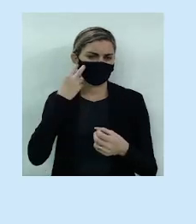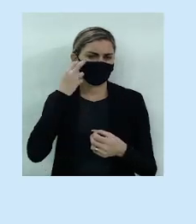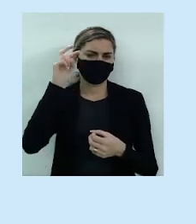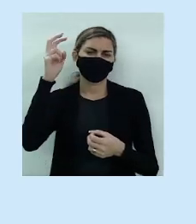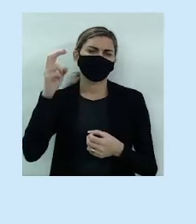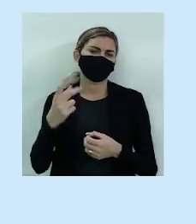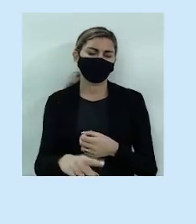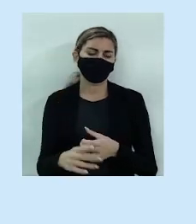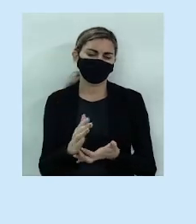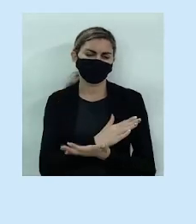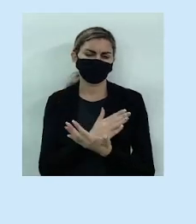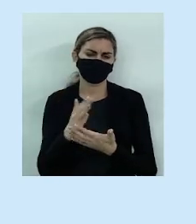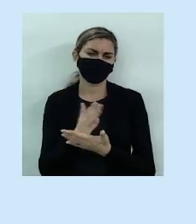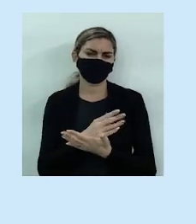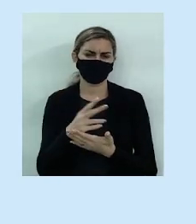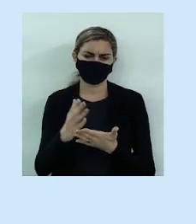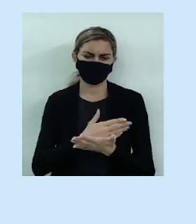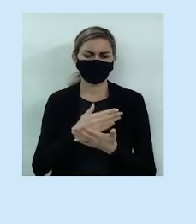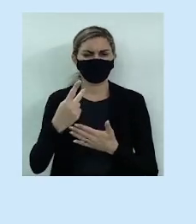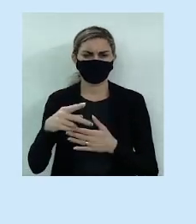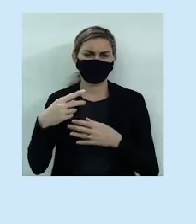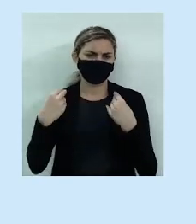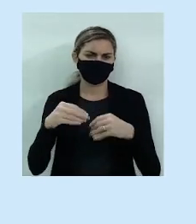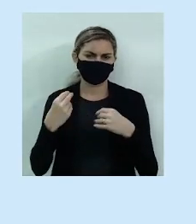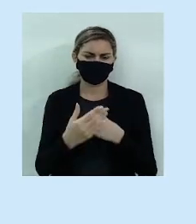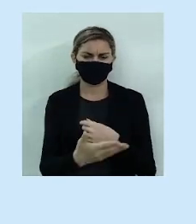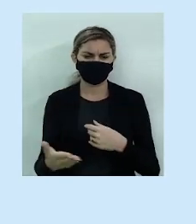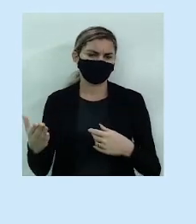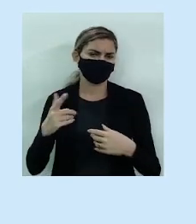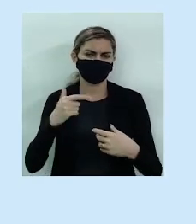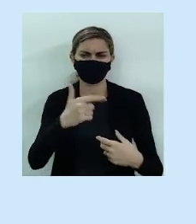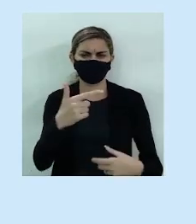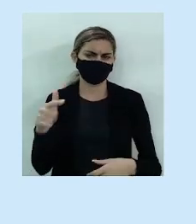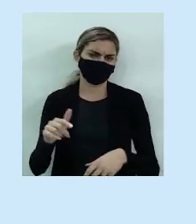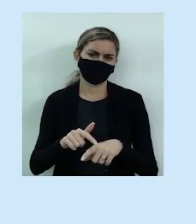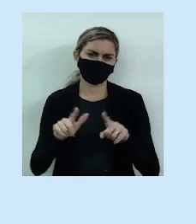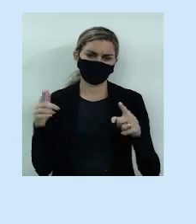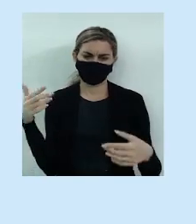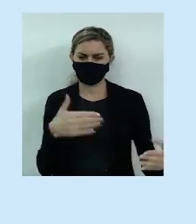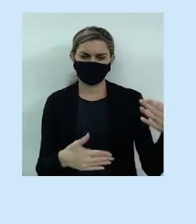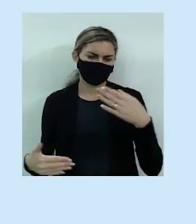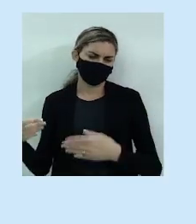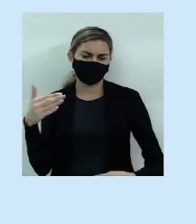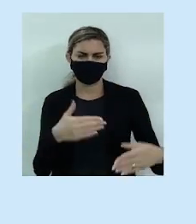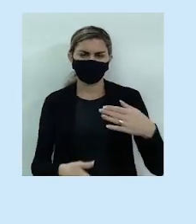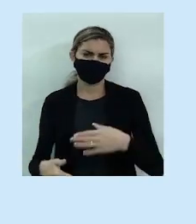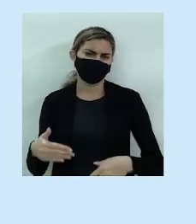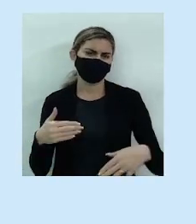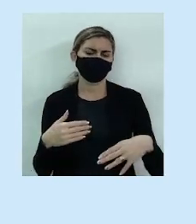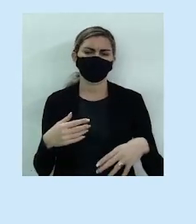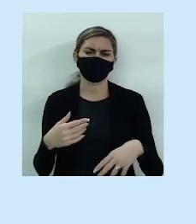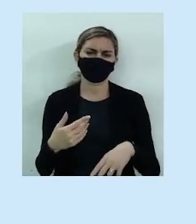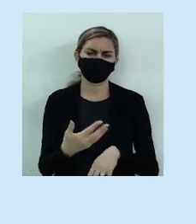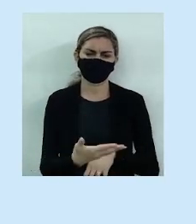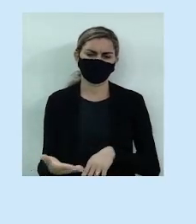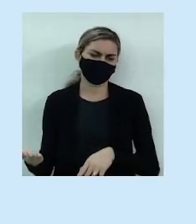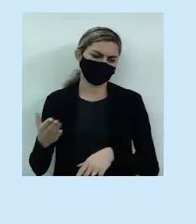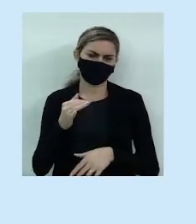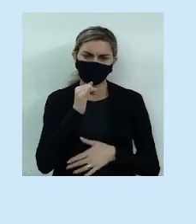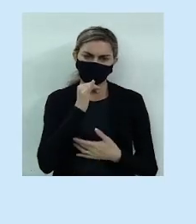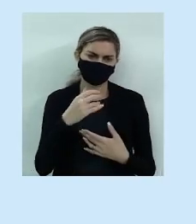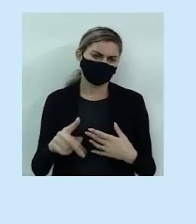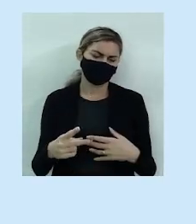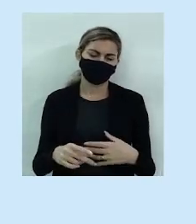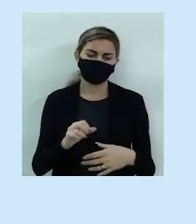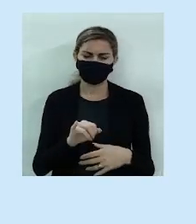cultural. Talvez um livro daquele, uma revista daquela, você não tenha mais acesso, só tem aquela unidade, só tem aquele exemplar.